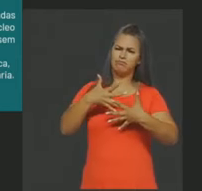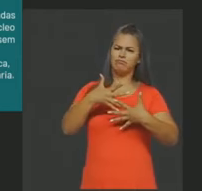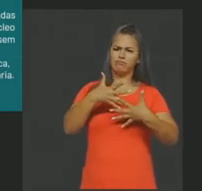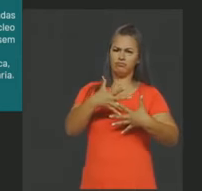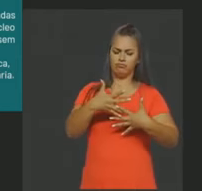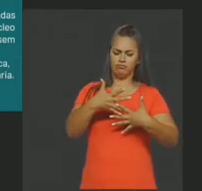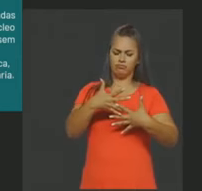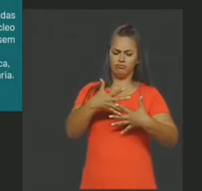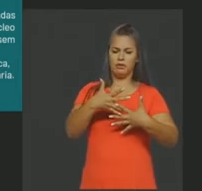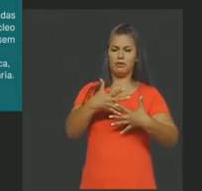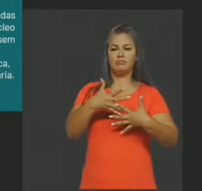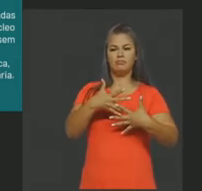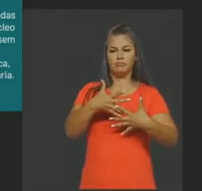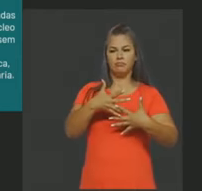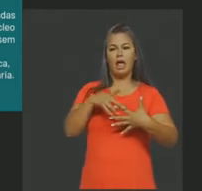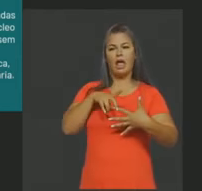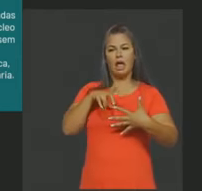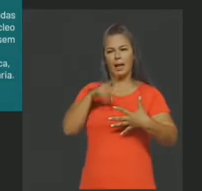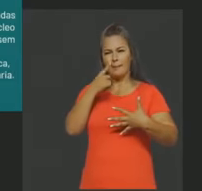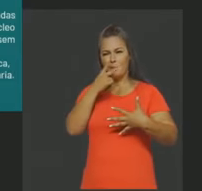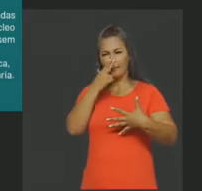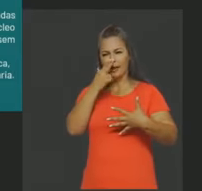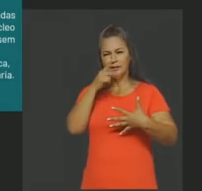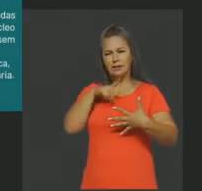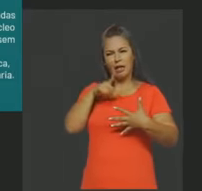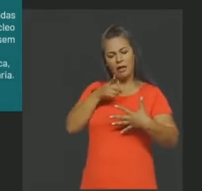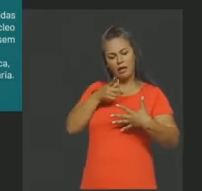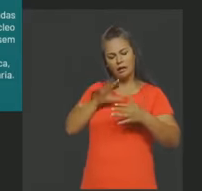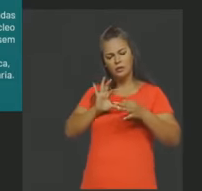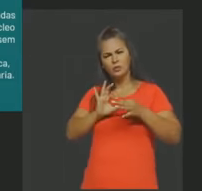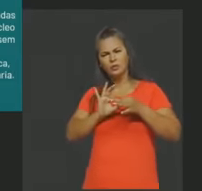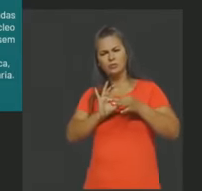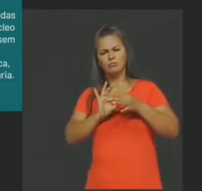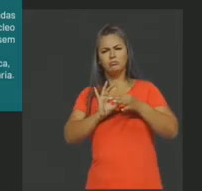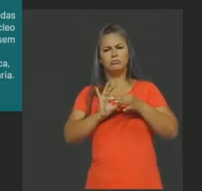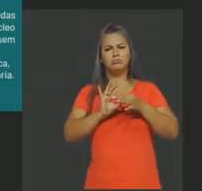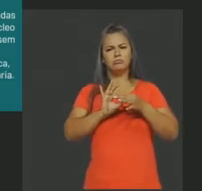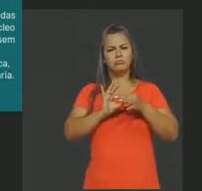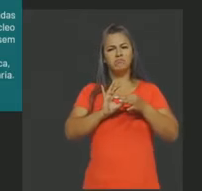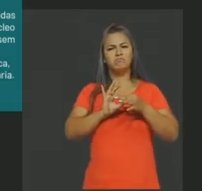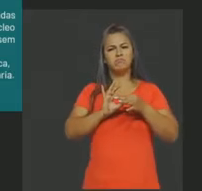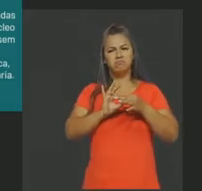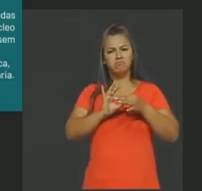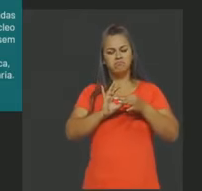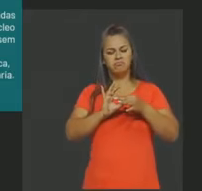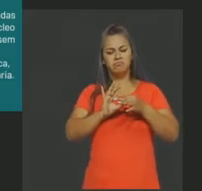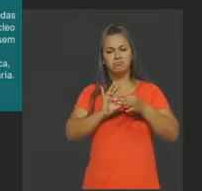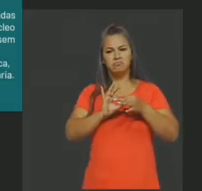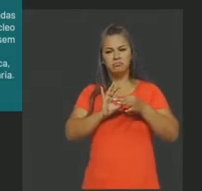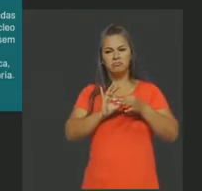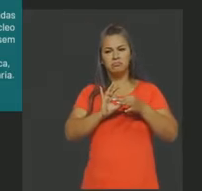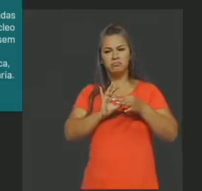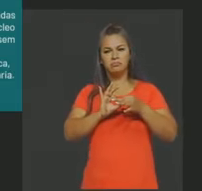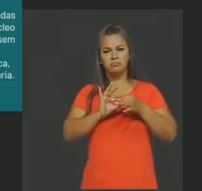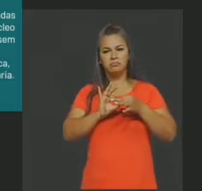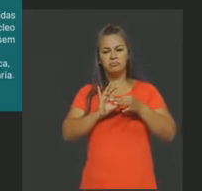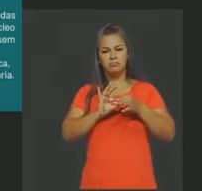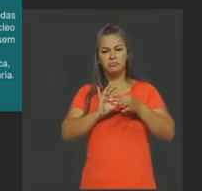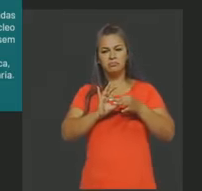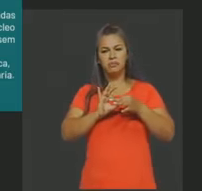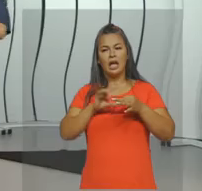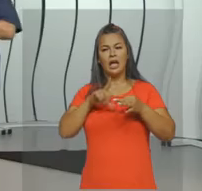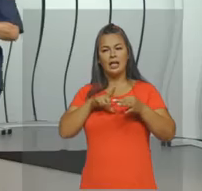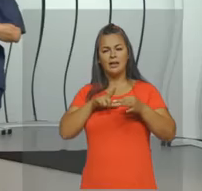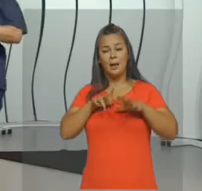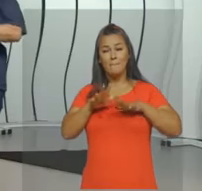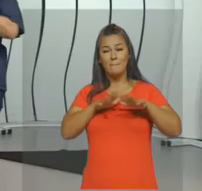por célula, unidas por esses discos, né? Isso vai ajudar ali na contração. E a contração